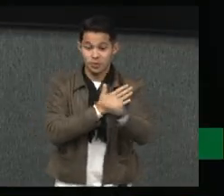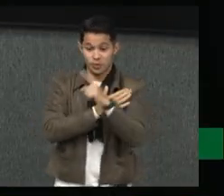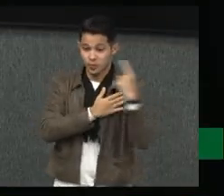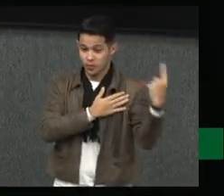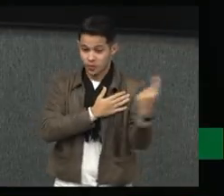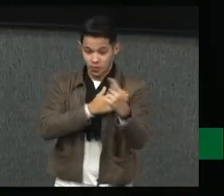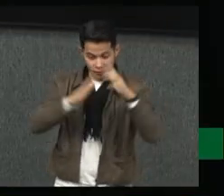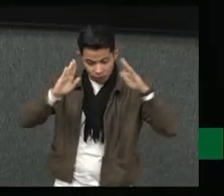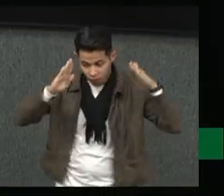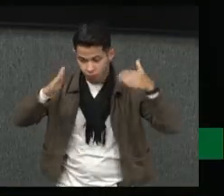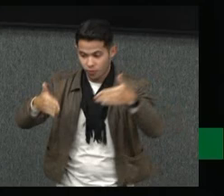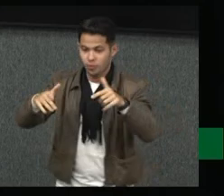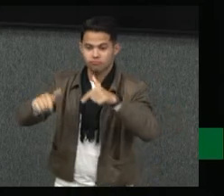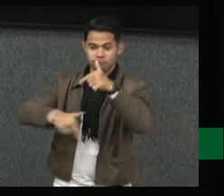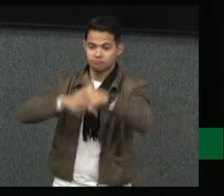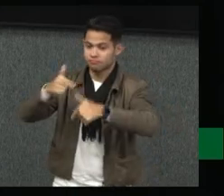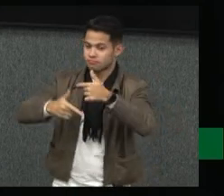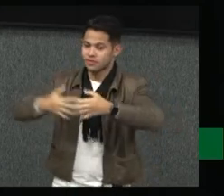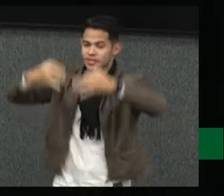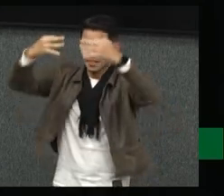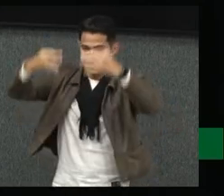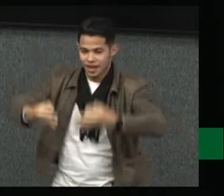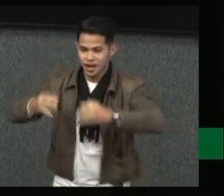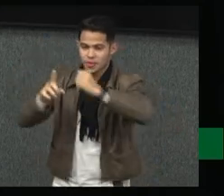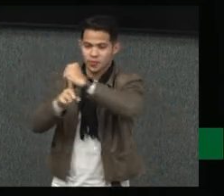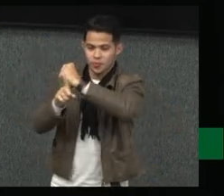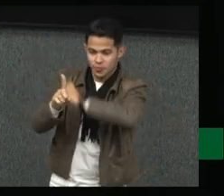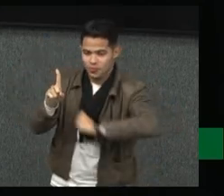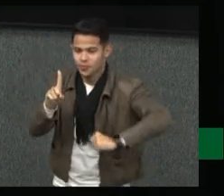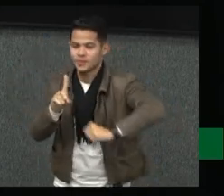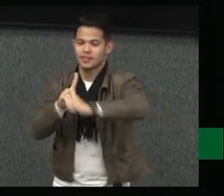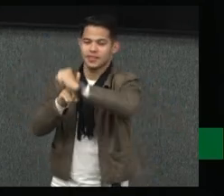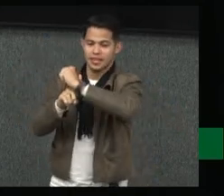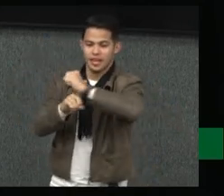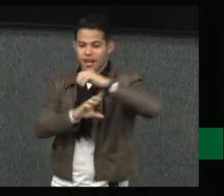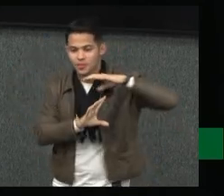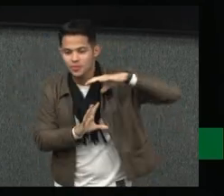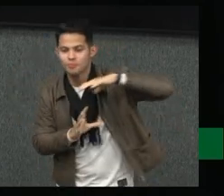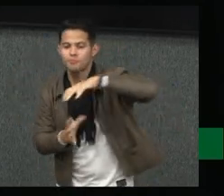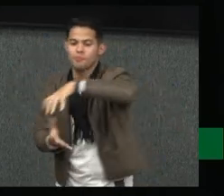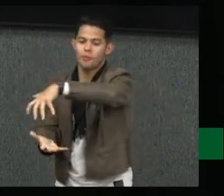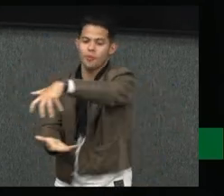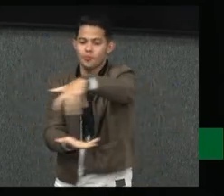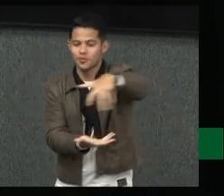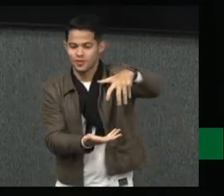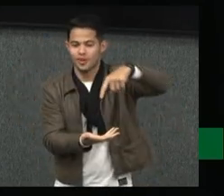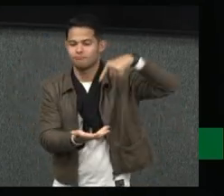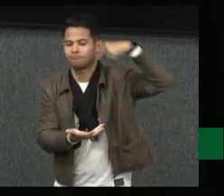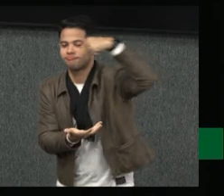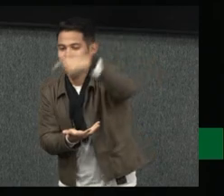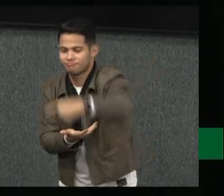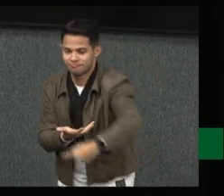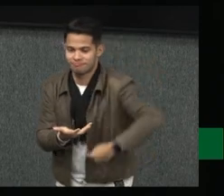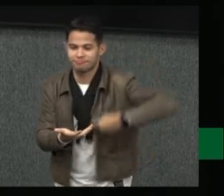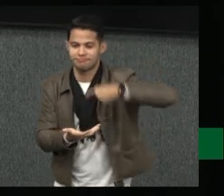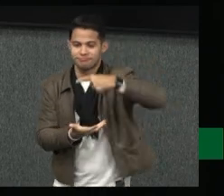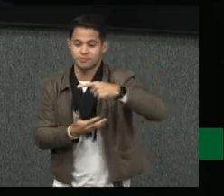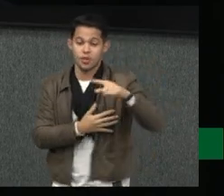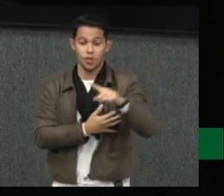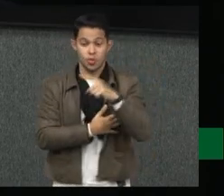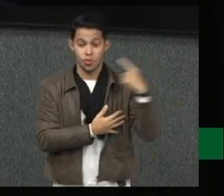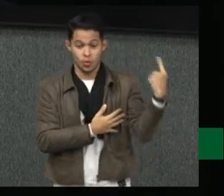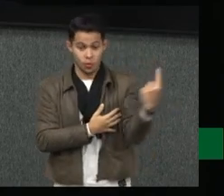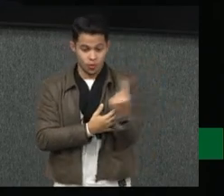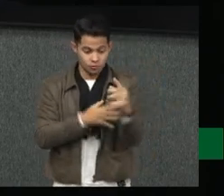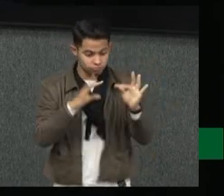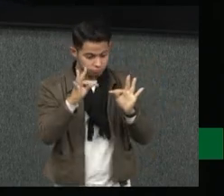atividade vital para a sociedade mundial, para o planeta. Quando nós